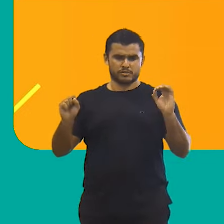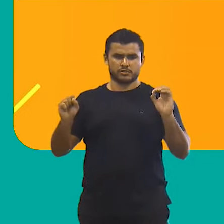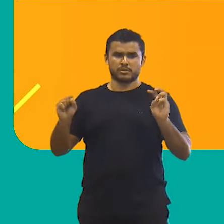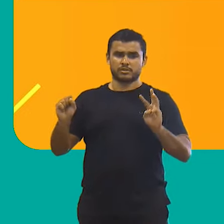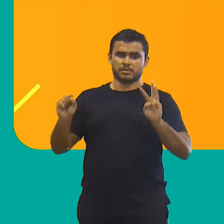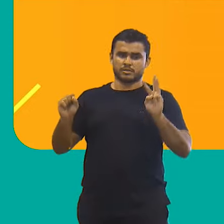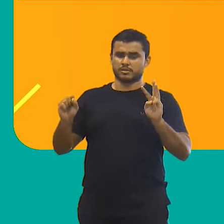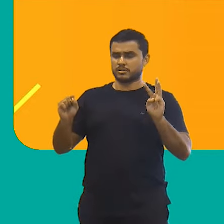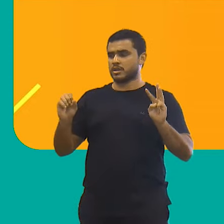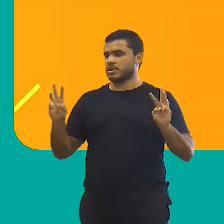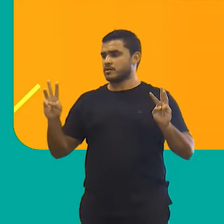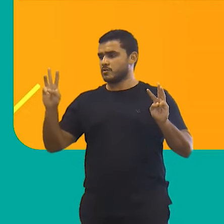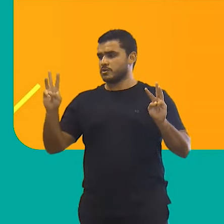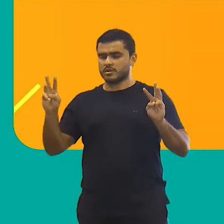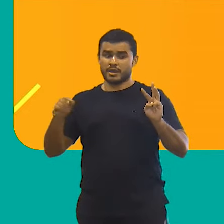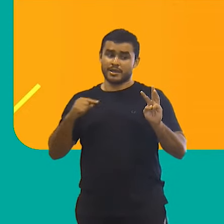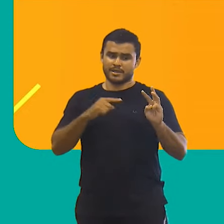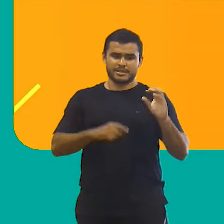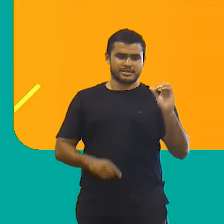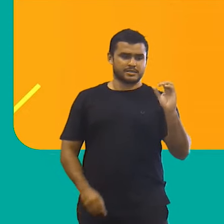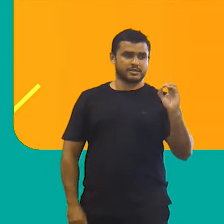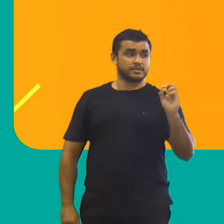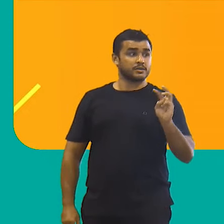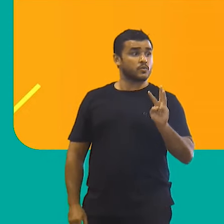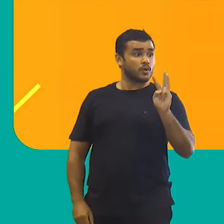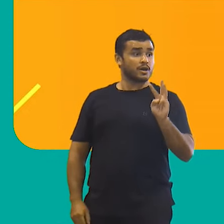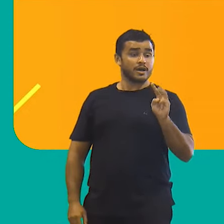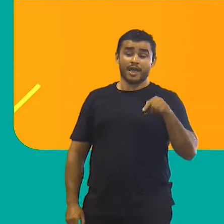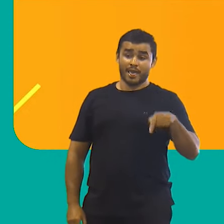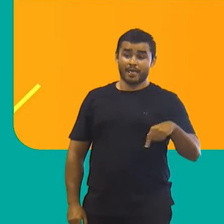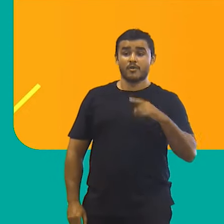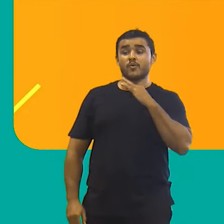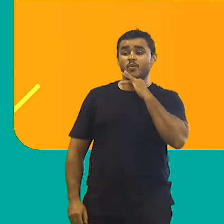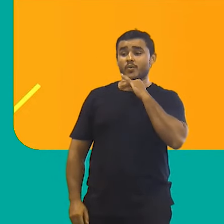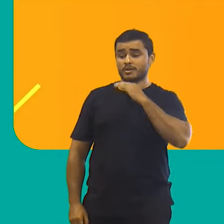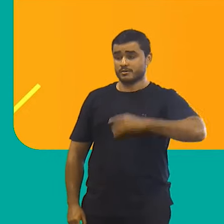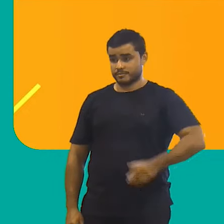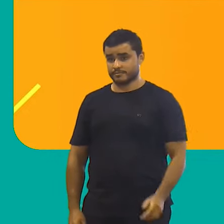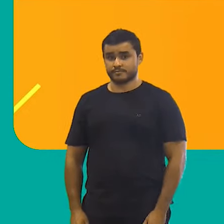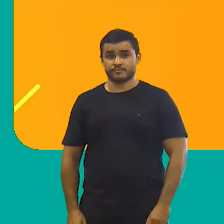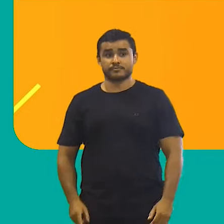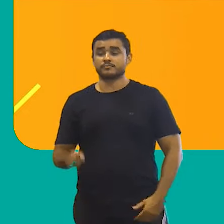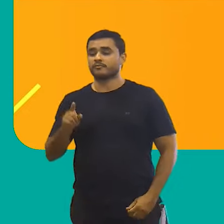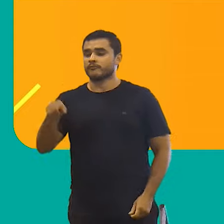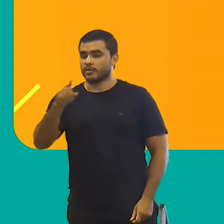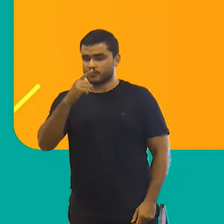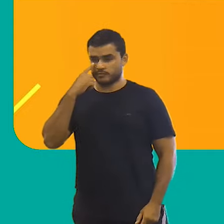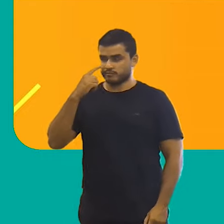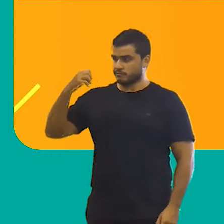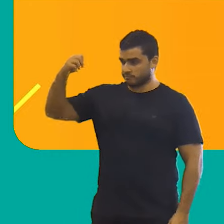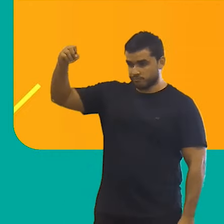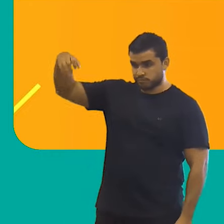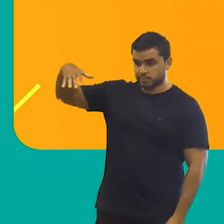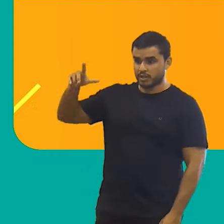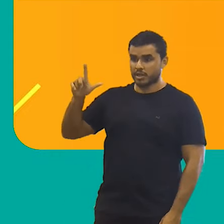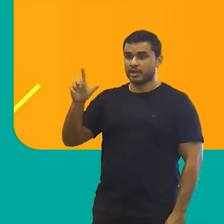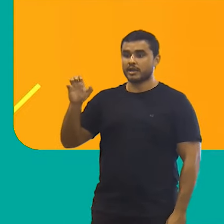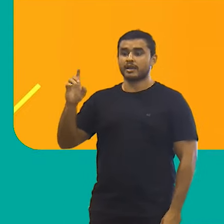ruim. Não sei se vocês já perceberam, mas se você tiver com a lâmpada de LED ligada, você